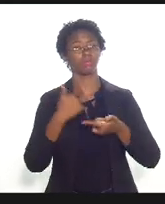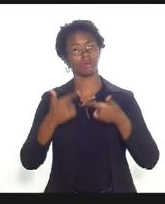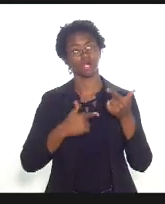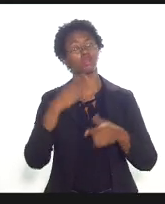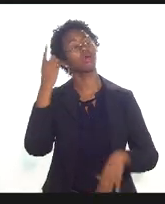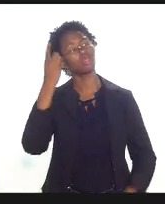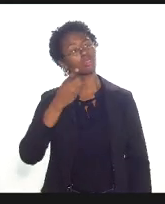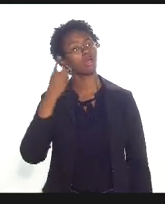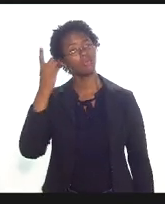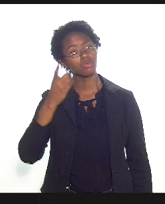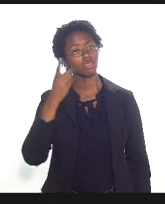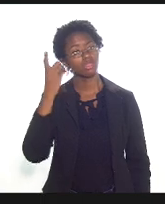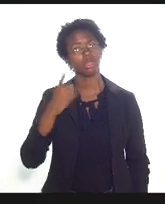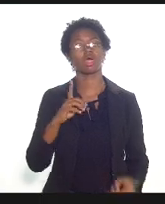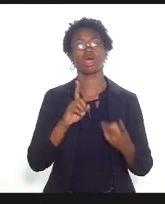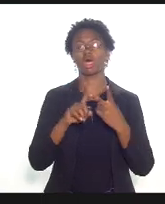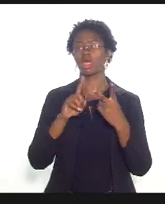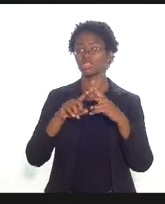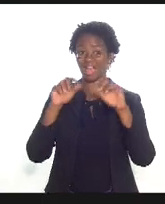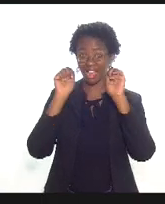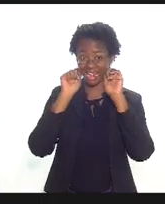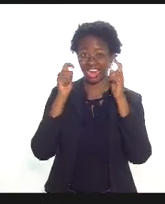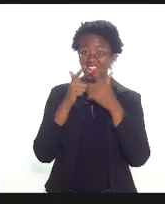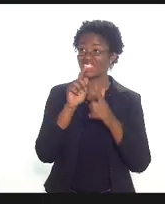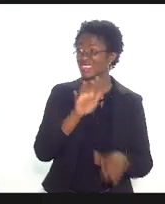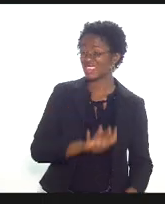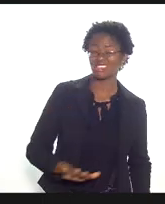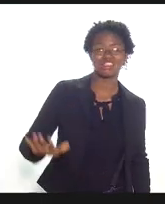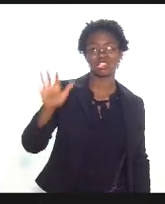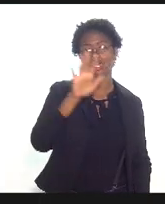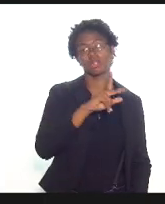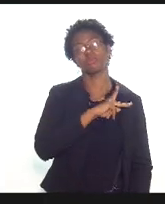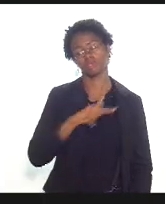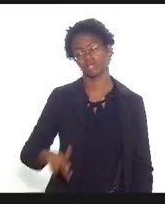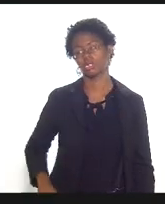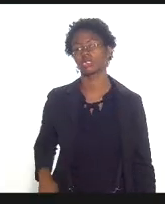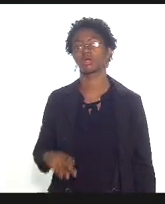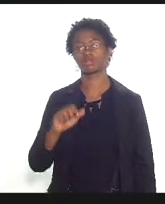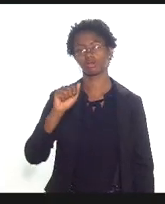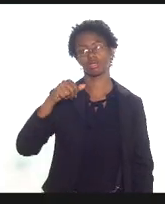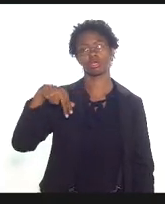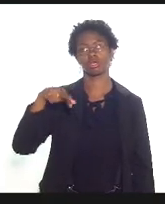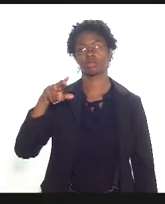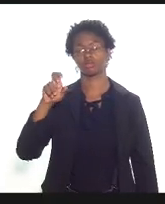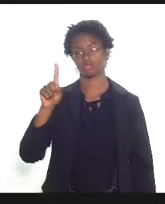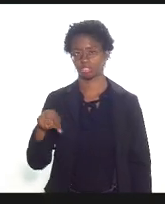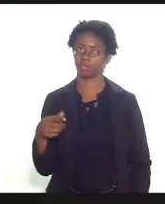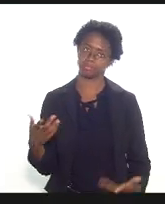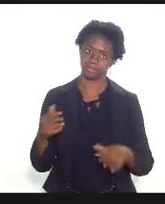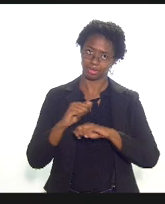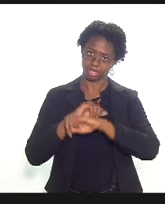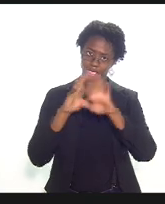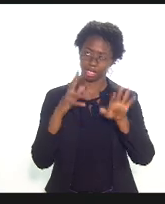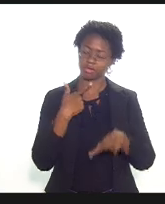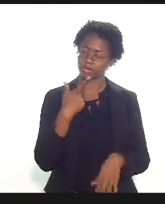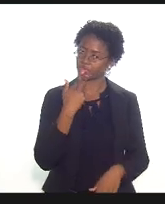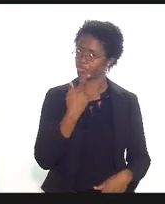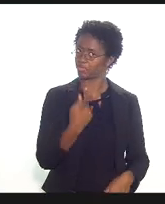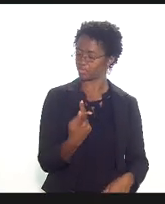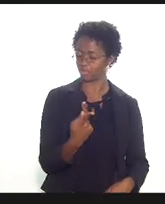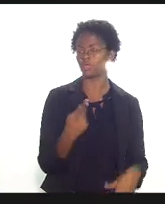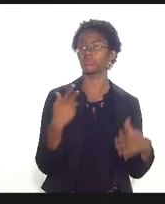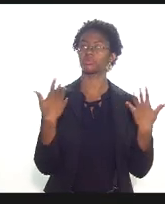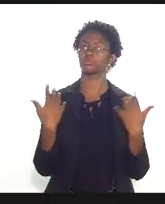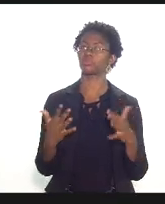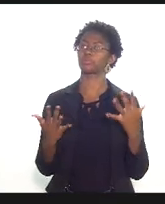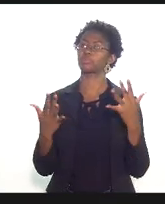deputados, da Assembleia como todo no Rio de Janeiro, presidido pelo André Ciliano. Claro que eu falo e